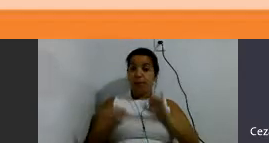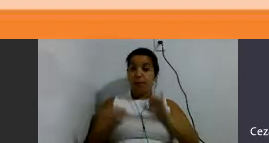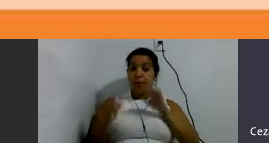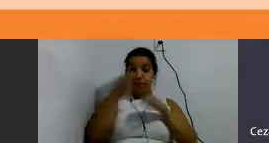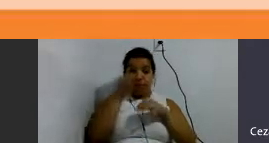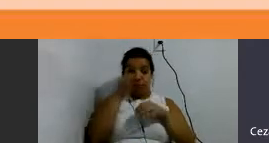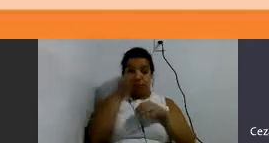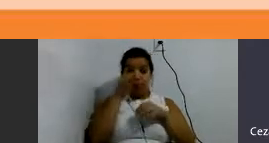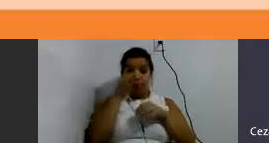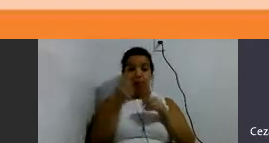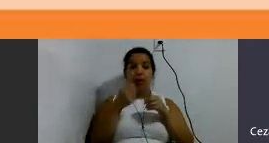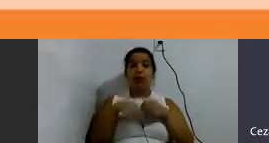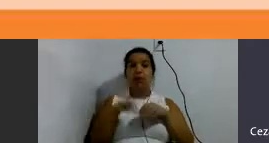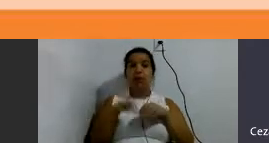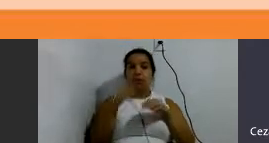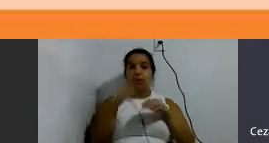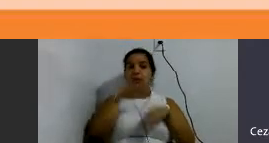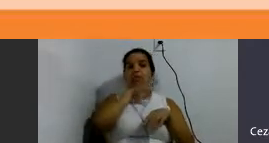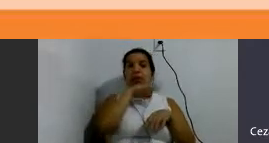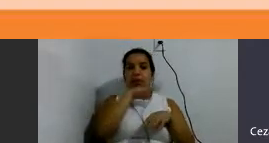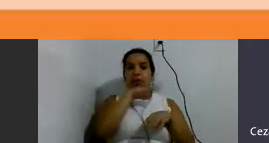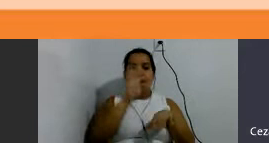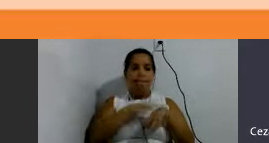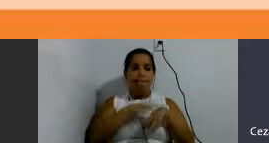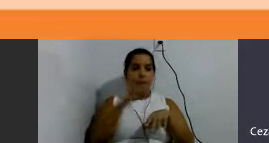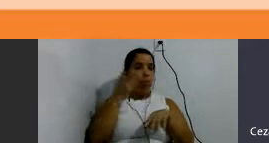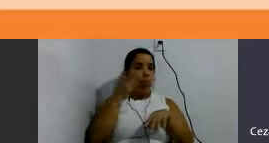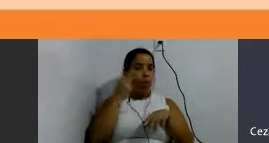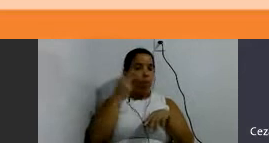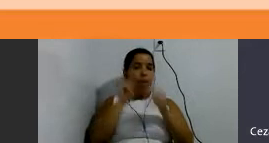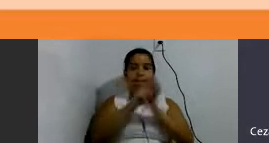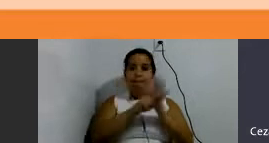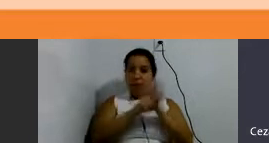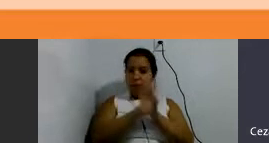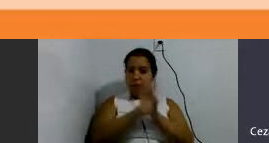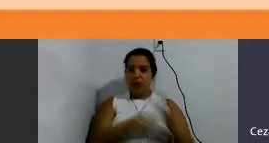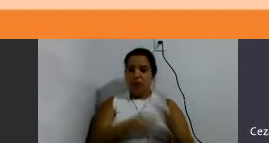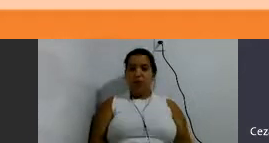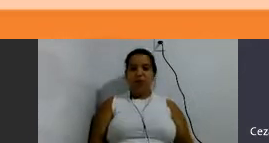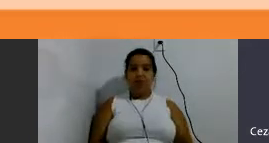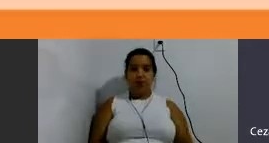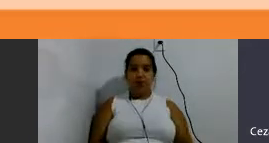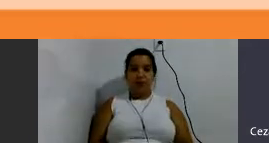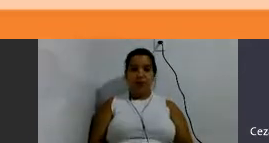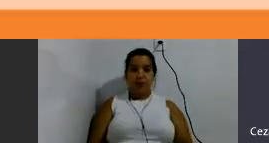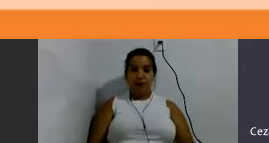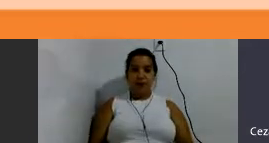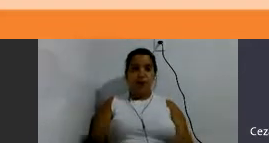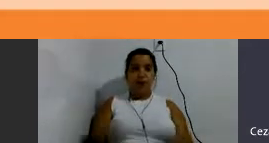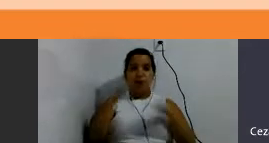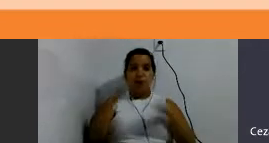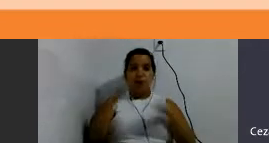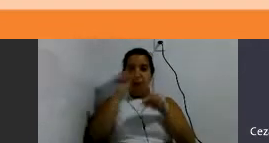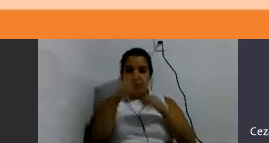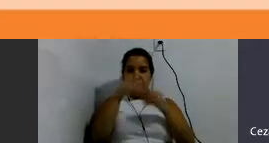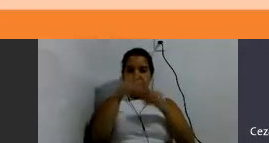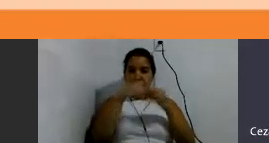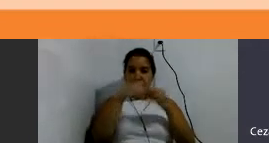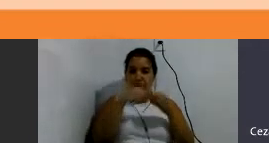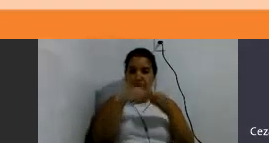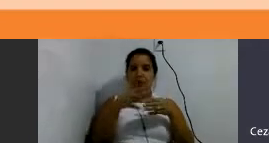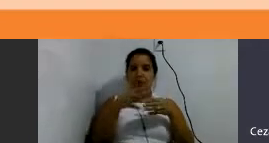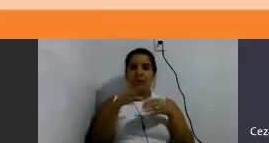através do inóculo em animais, só que é mais utilizado em pesquisa. Então, a gente inocula o fragmento triturado com uma